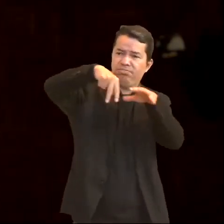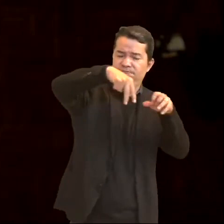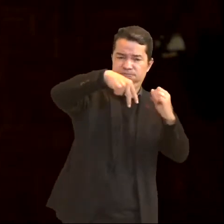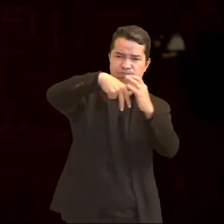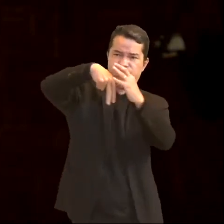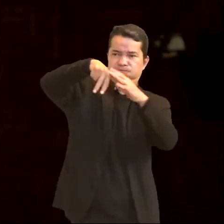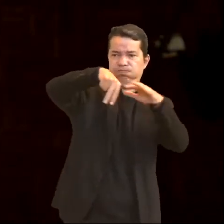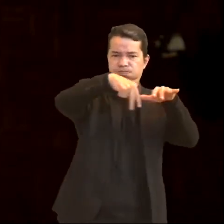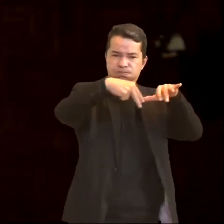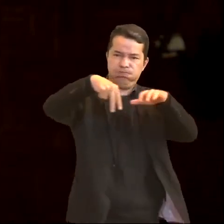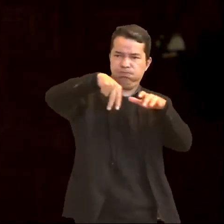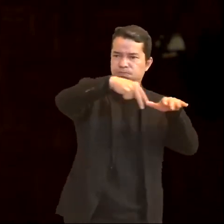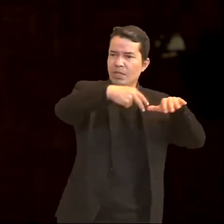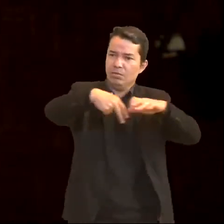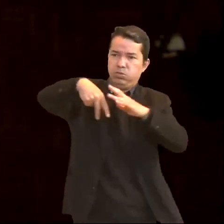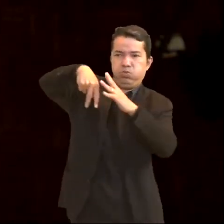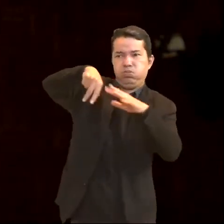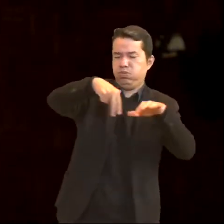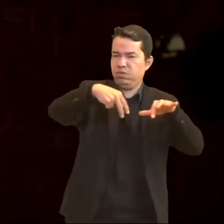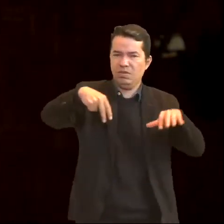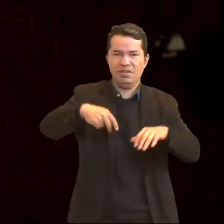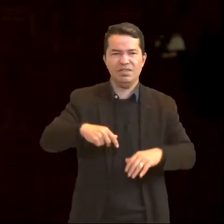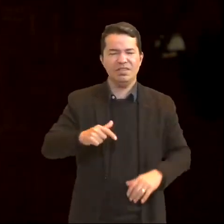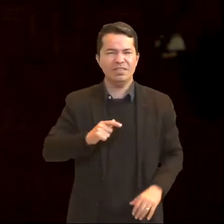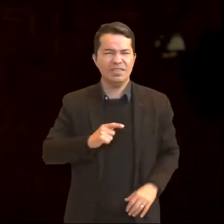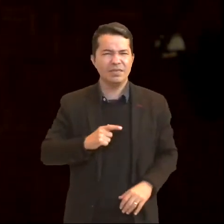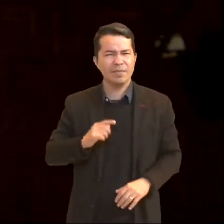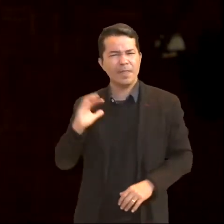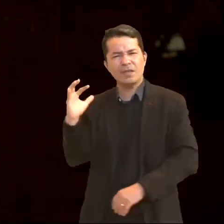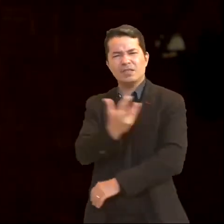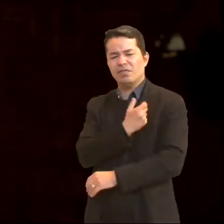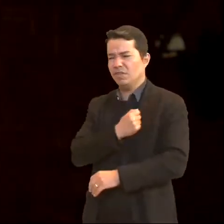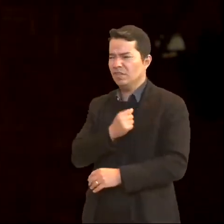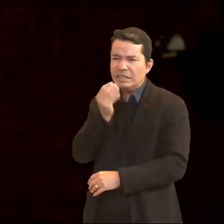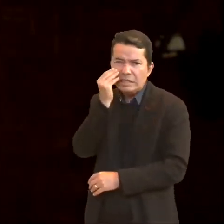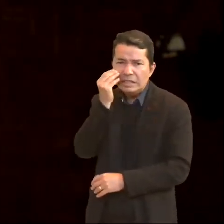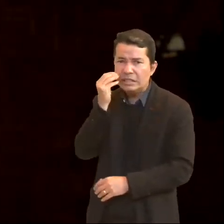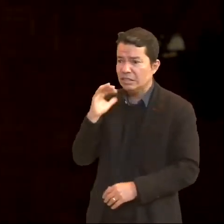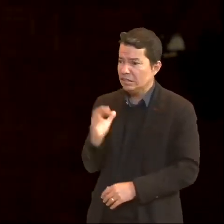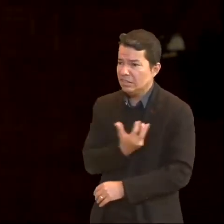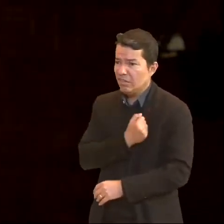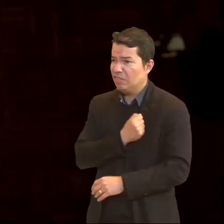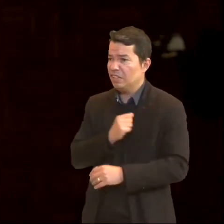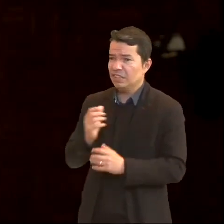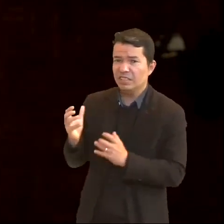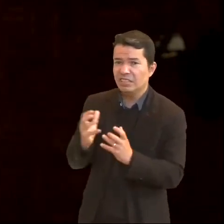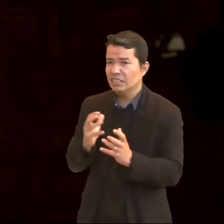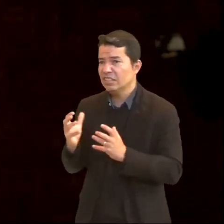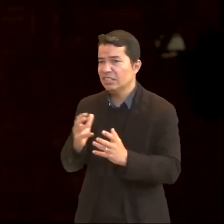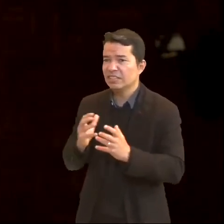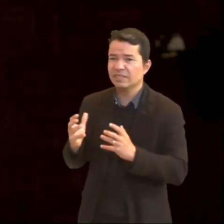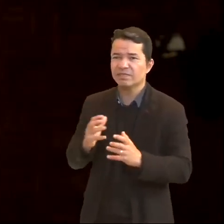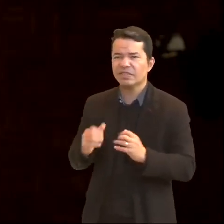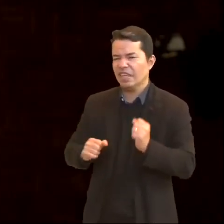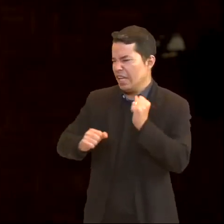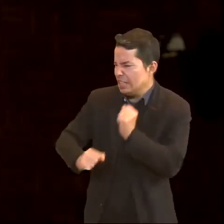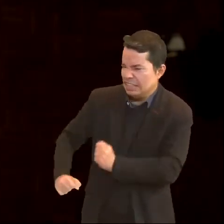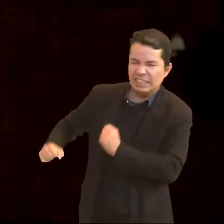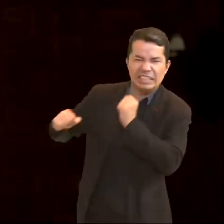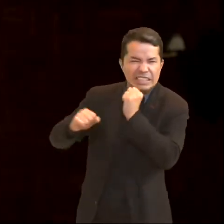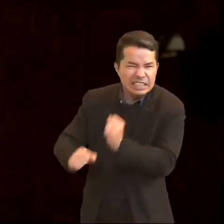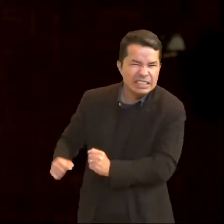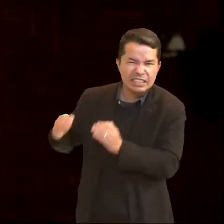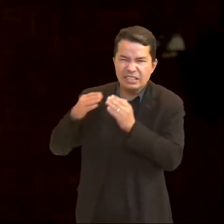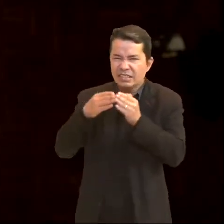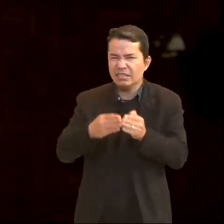tentar salvar esse homem, ainda que ele seja burro e louco, né? Vamos tentar fazer o nosso máximo. E eles remam,